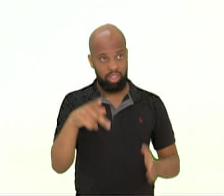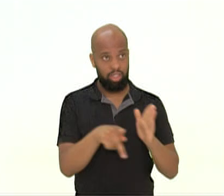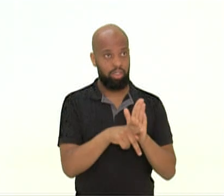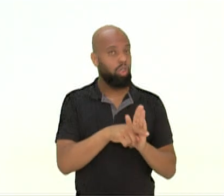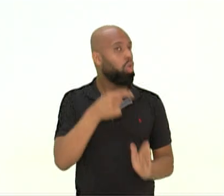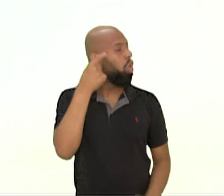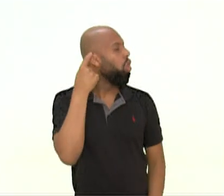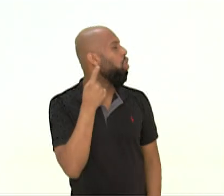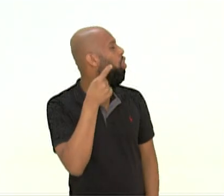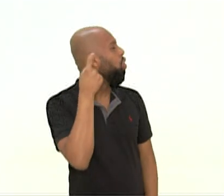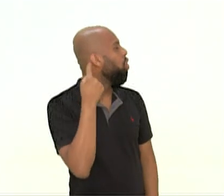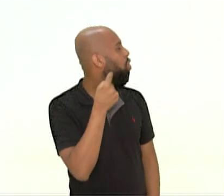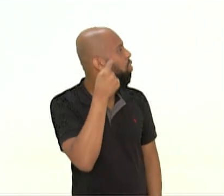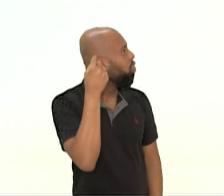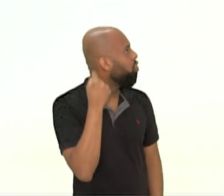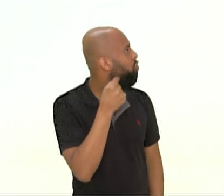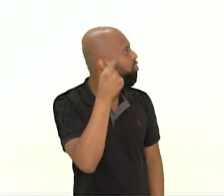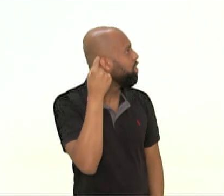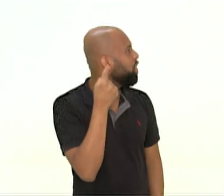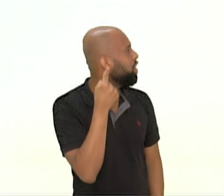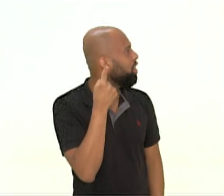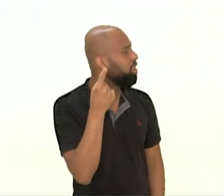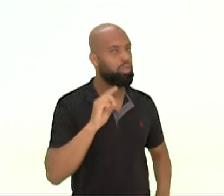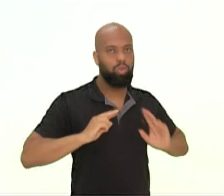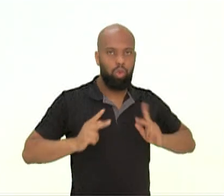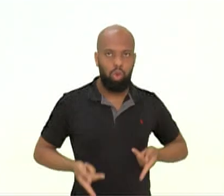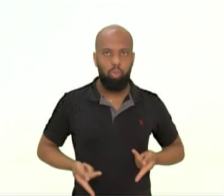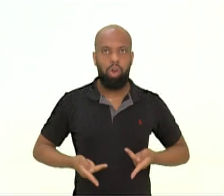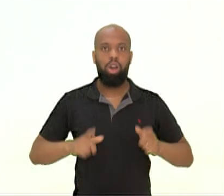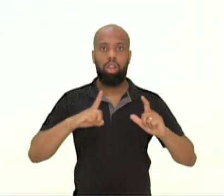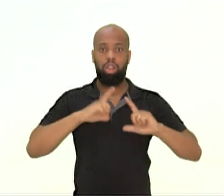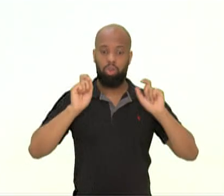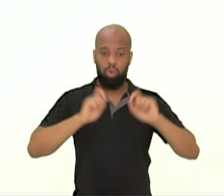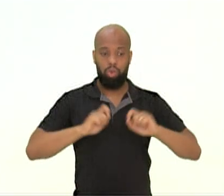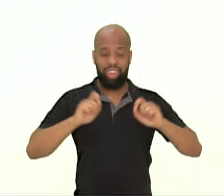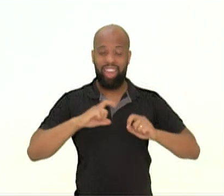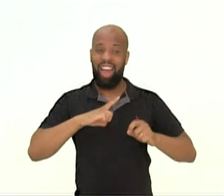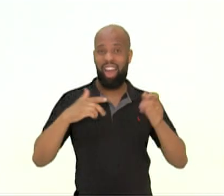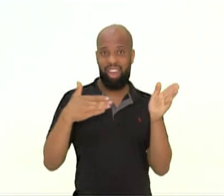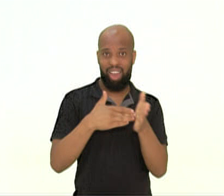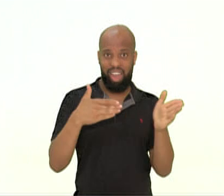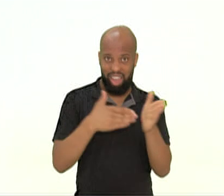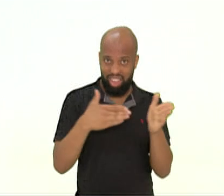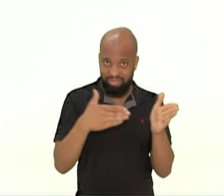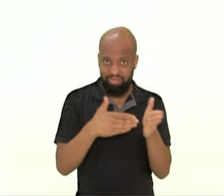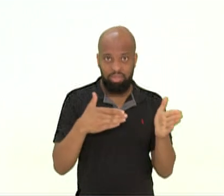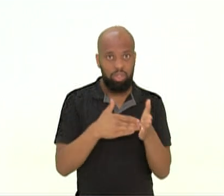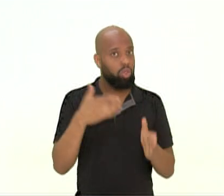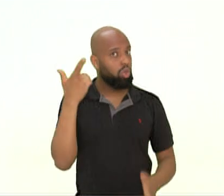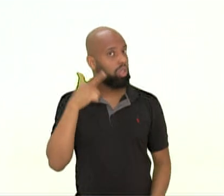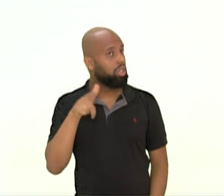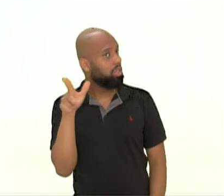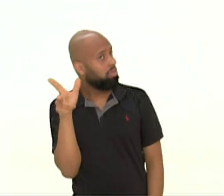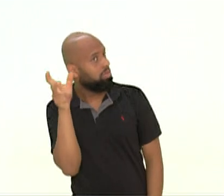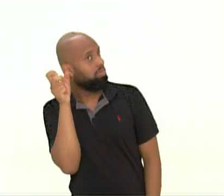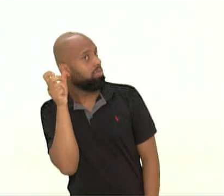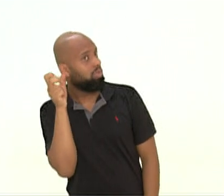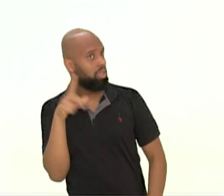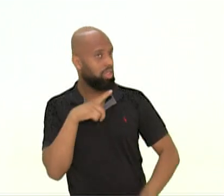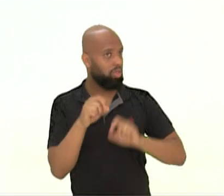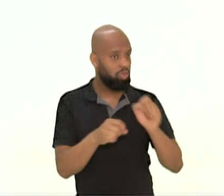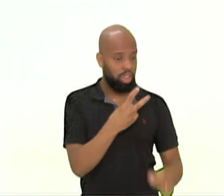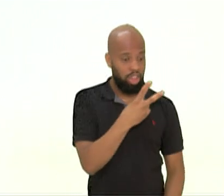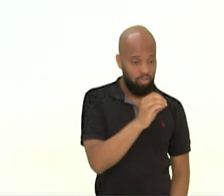ouvido humano. O ouvido humano é capaz de ouvir um determinado limite de som, definido pela frequência entre 20